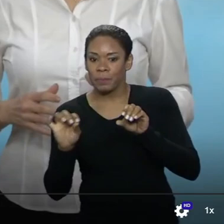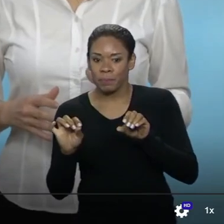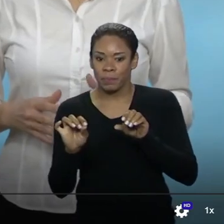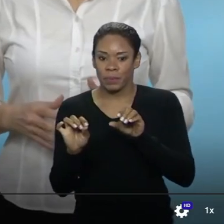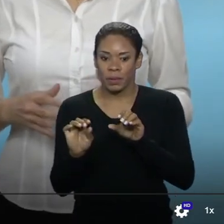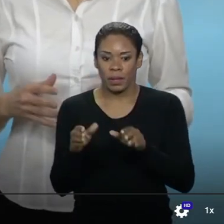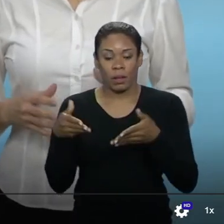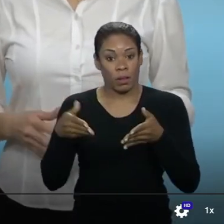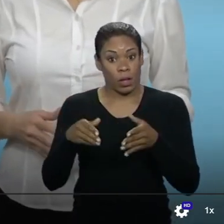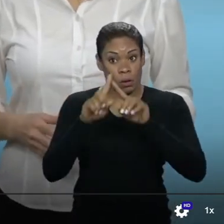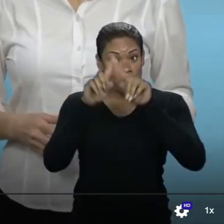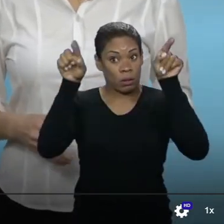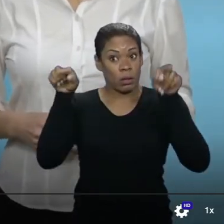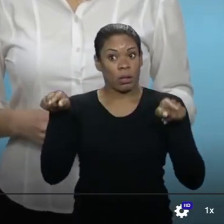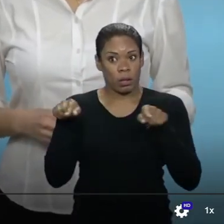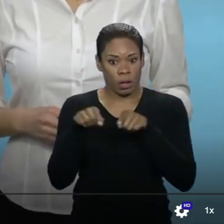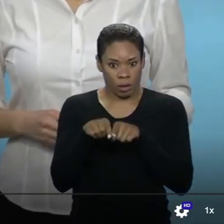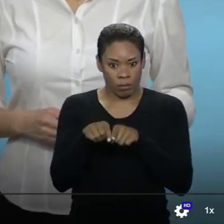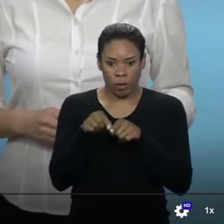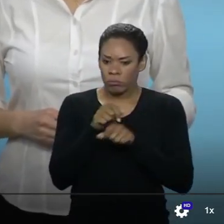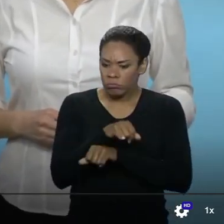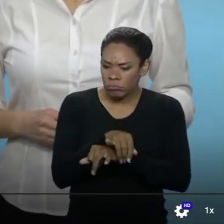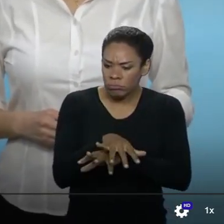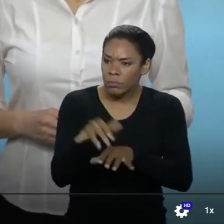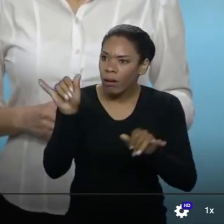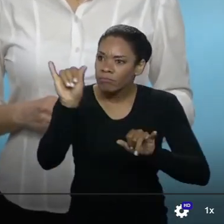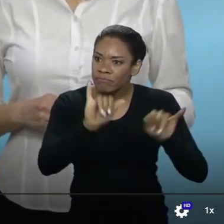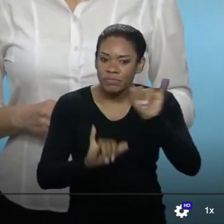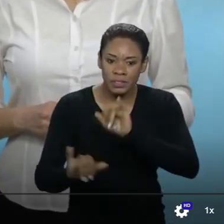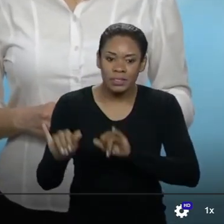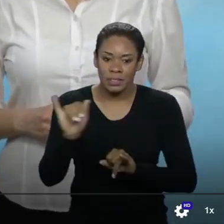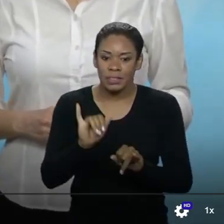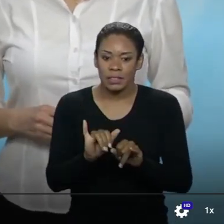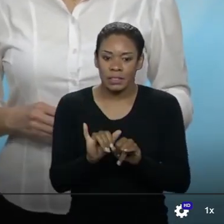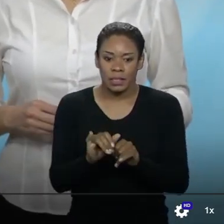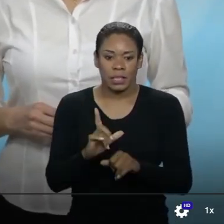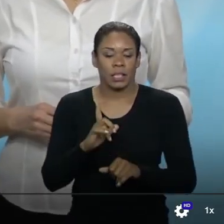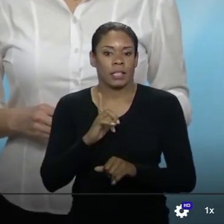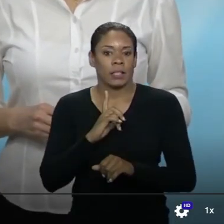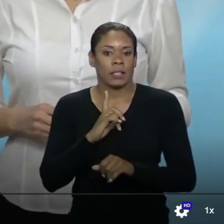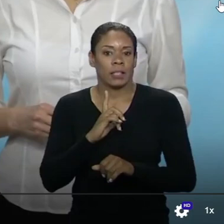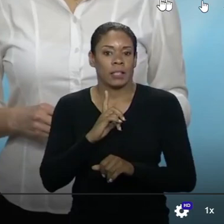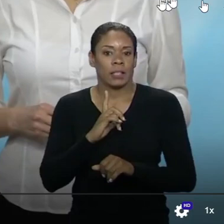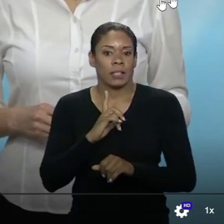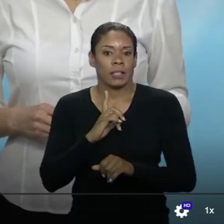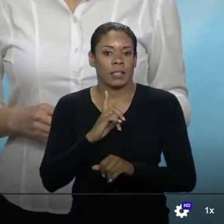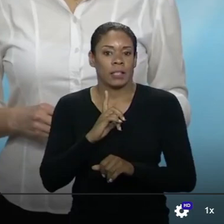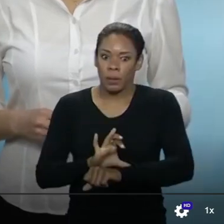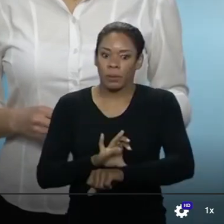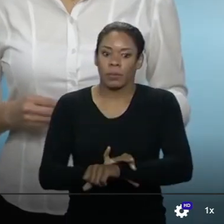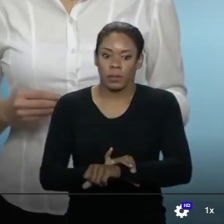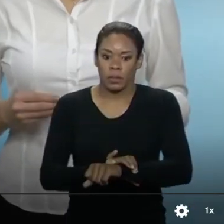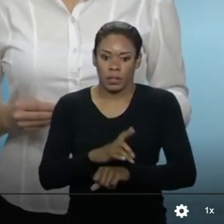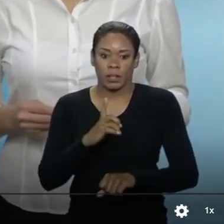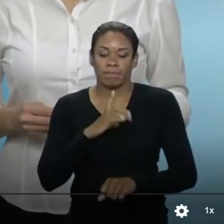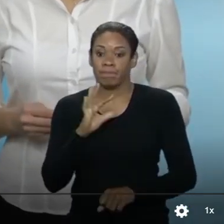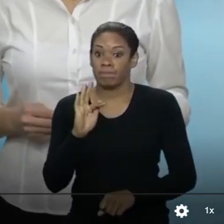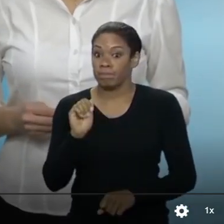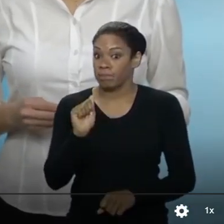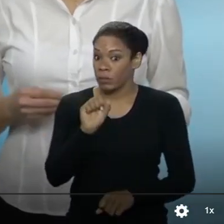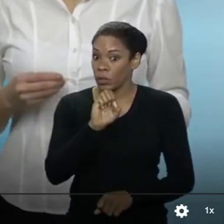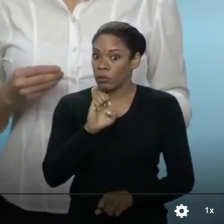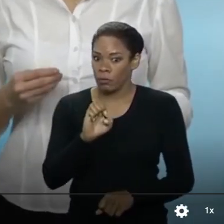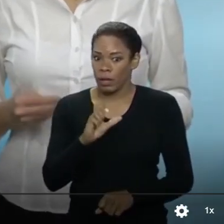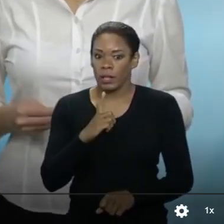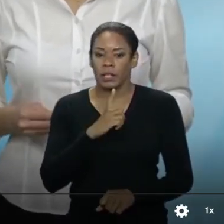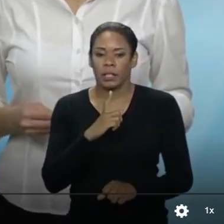Já os quadros de distribuição armazenam os dispositivos de proteção e, por meio de um equilíbrio de fases, dividem a instalação